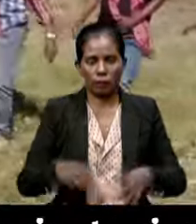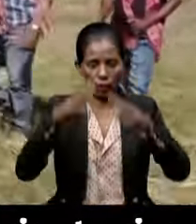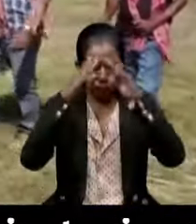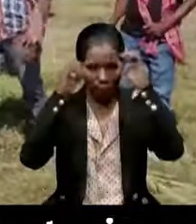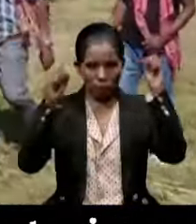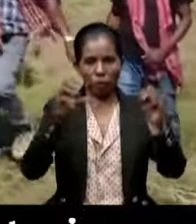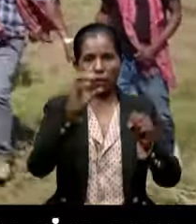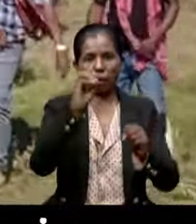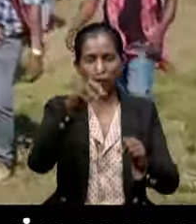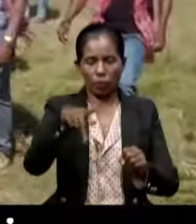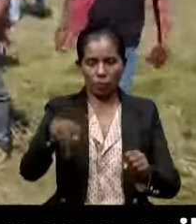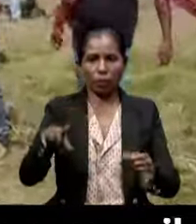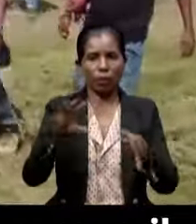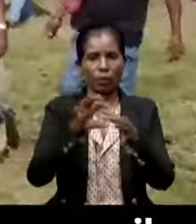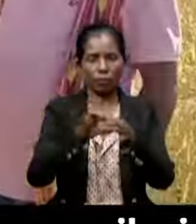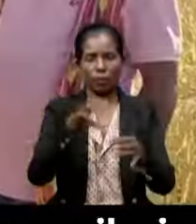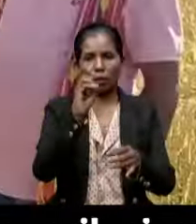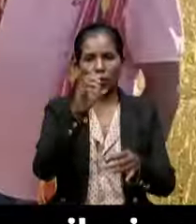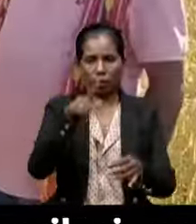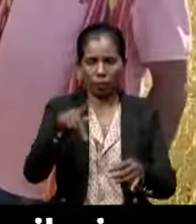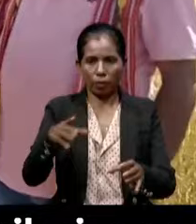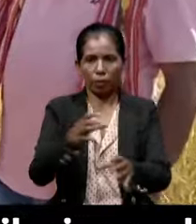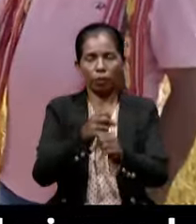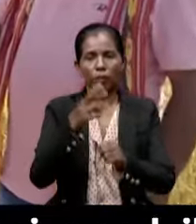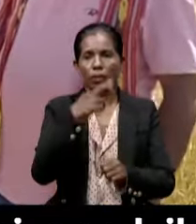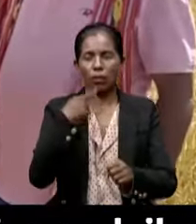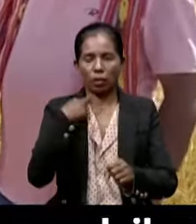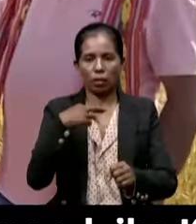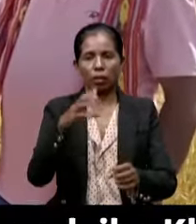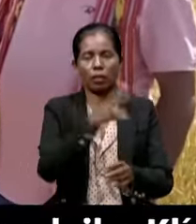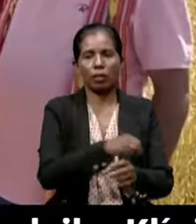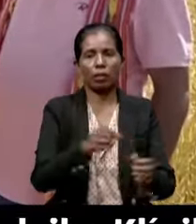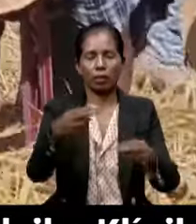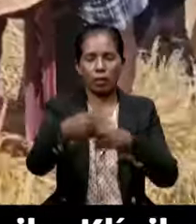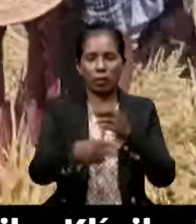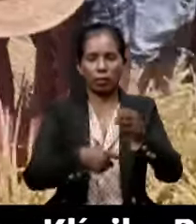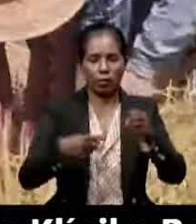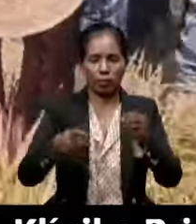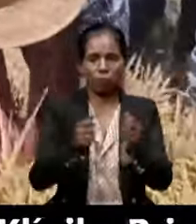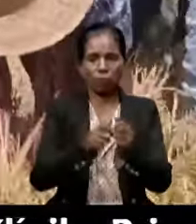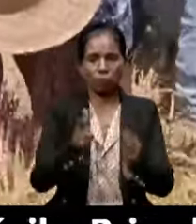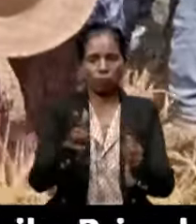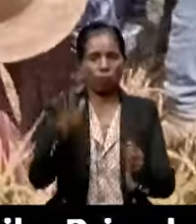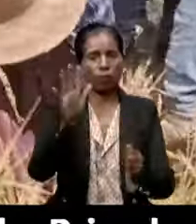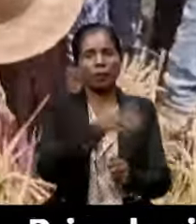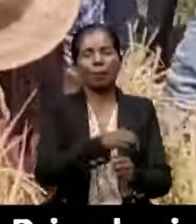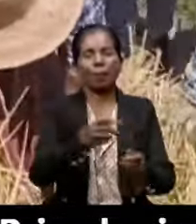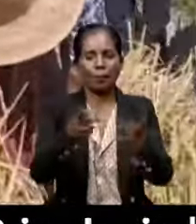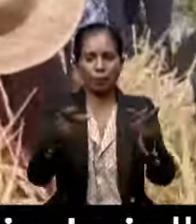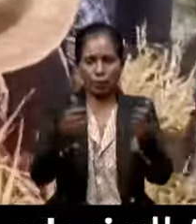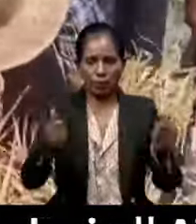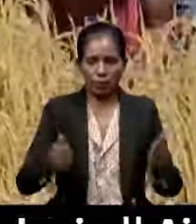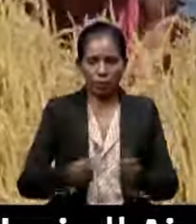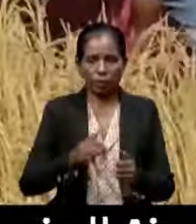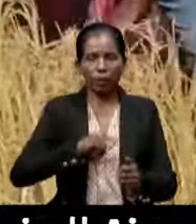Presidente OPTT ho membro mini brigada concentrada colheita ha recuperativa hectares rua nulo resten rua e a suco se sal posto administrativo